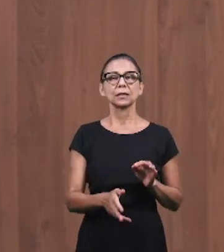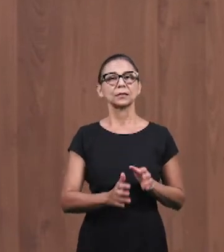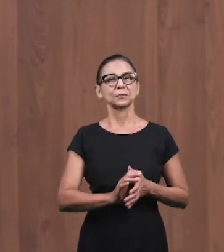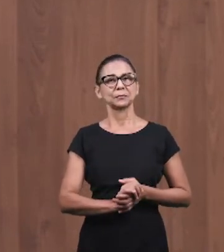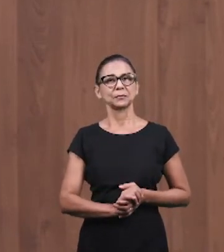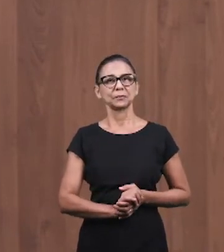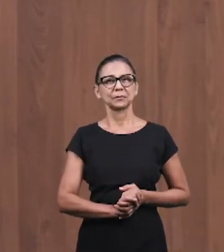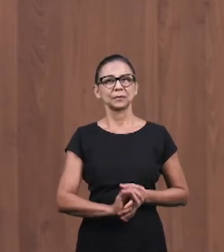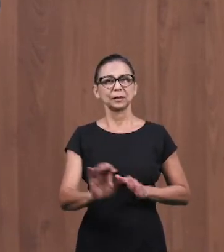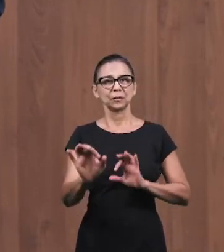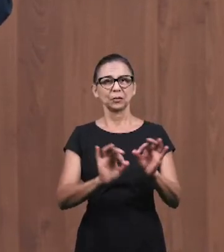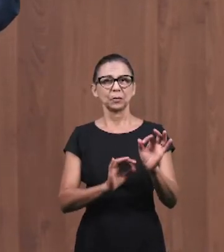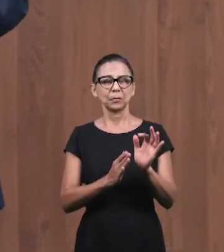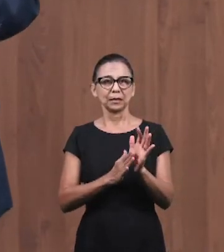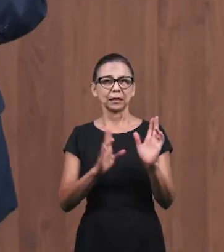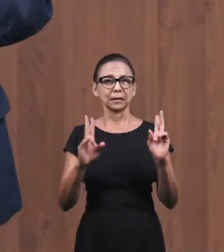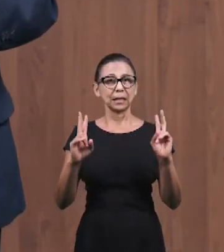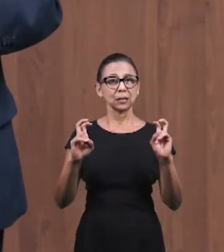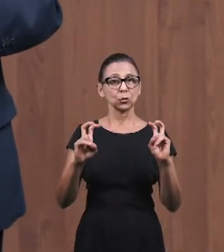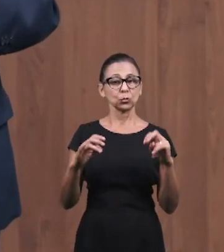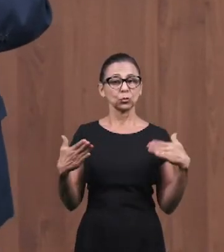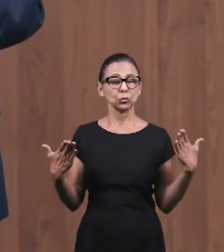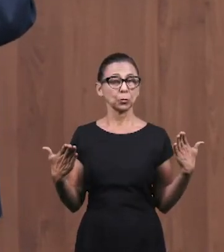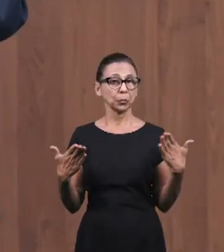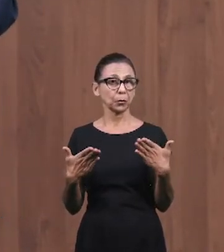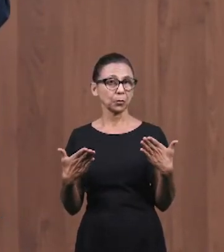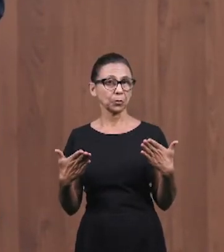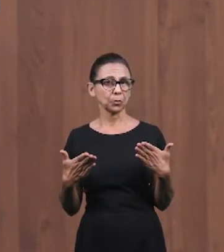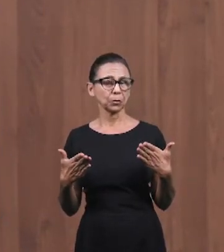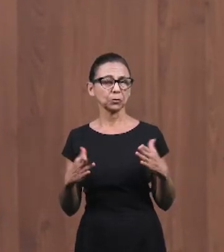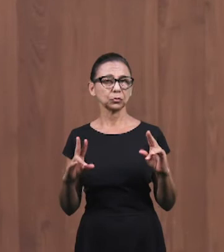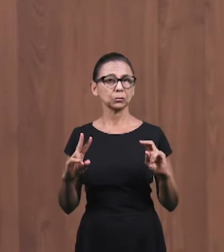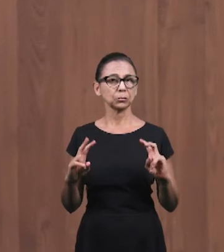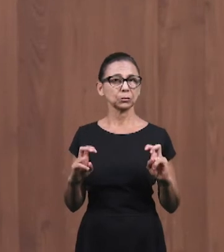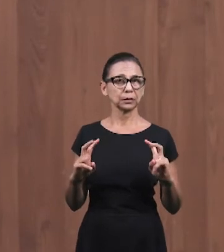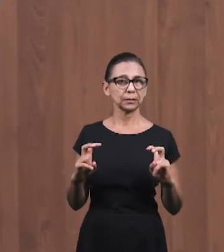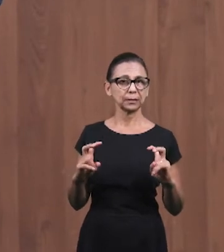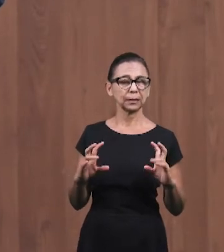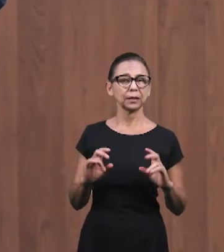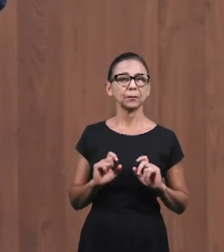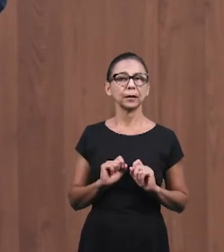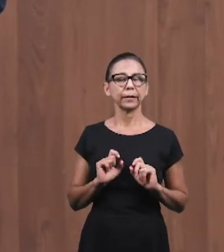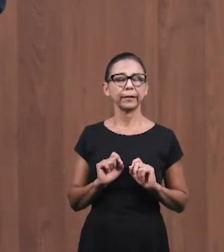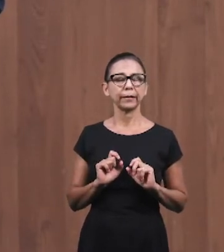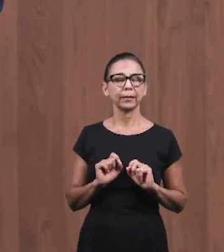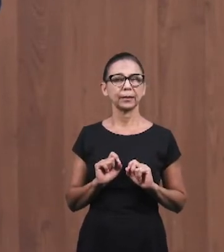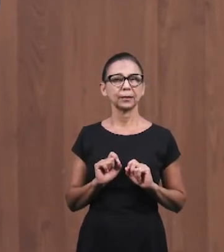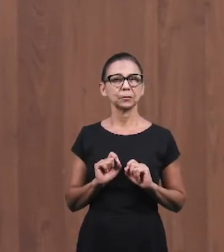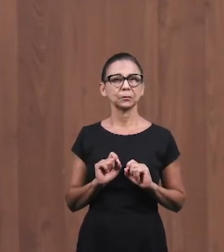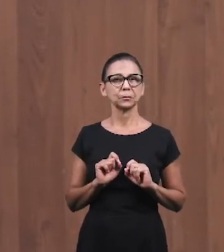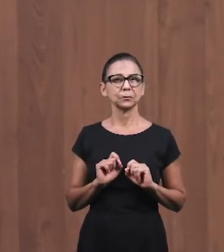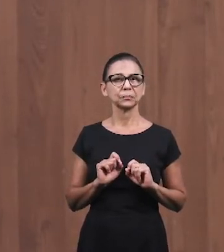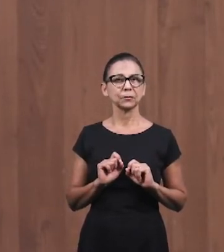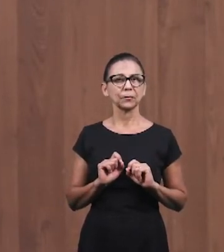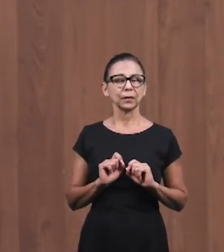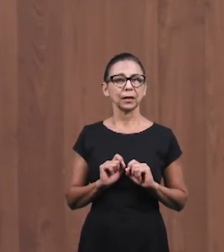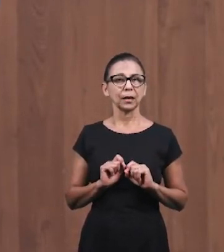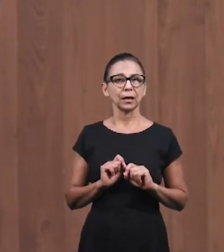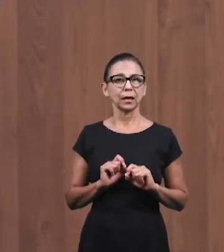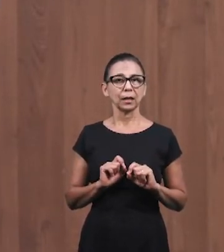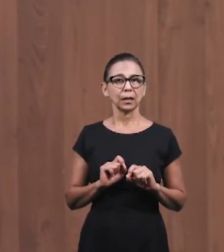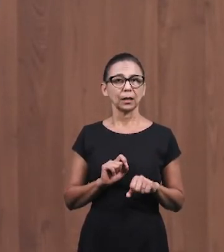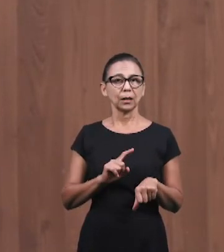formuladas relacionadas ao assunto de hoje, que está como tema a questão relacionada a esta